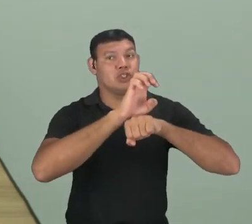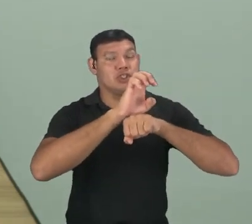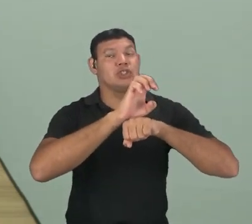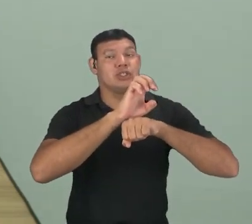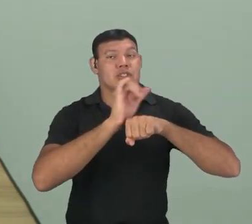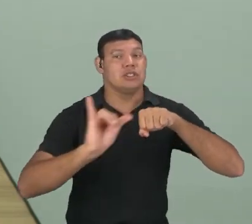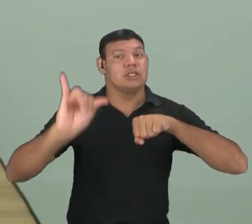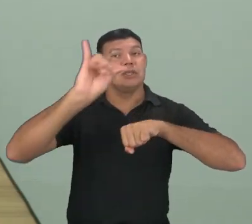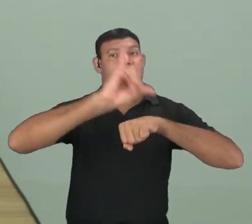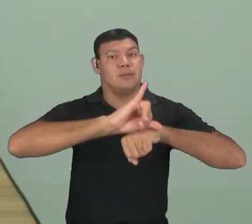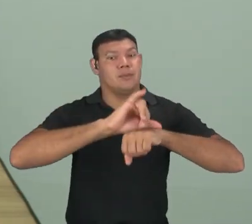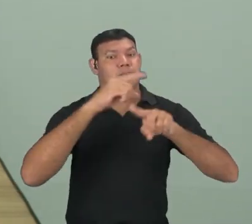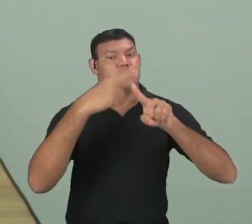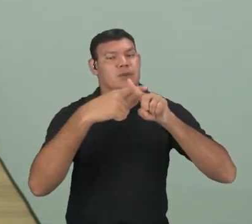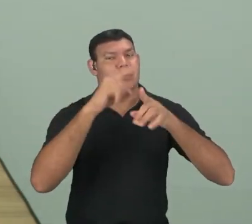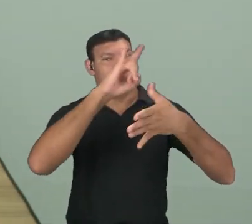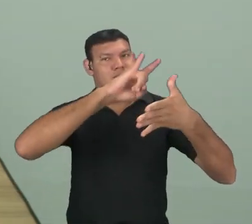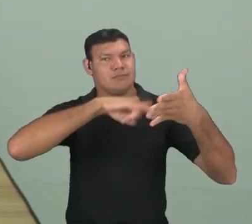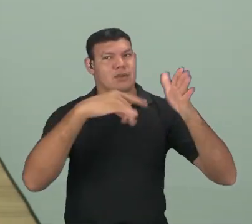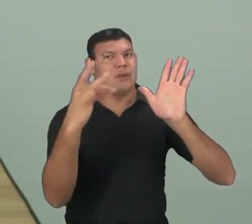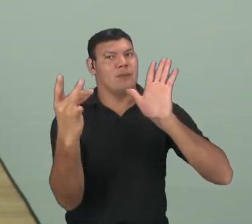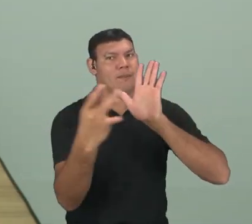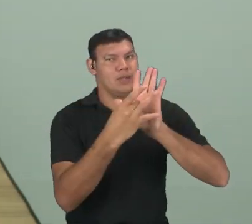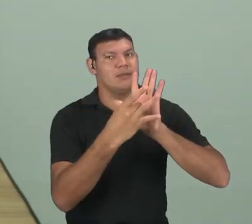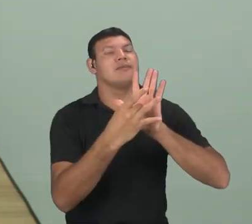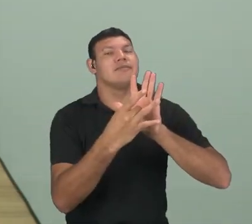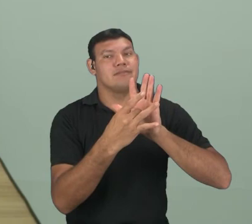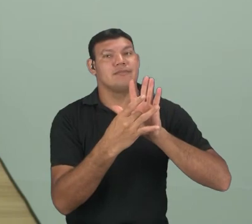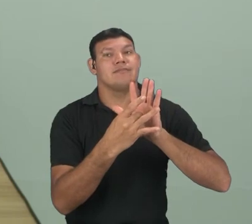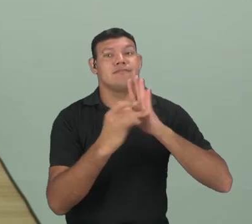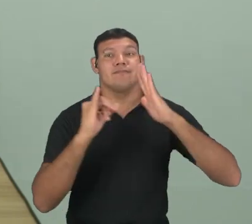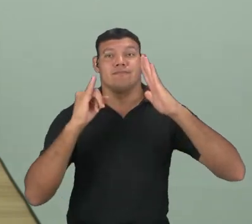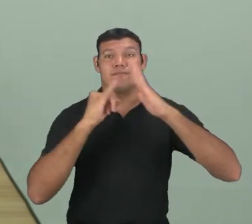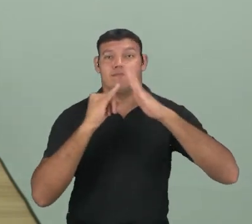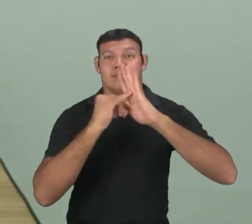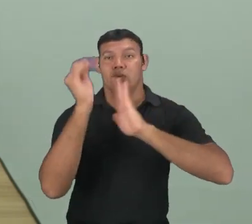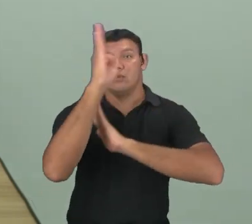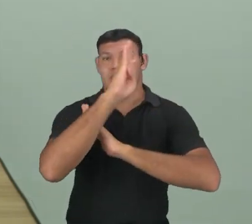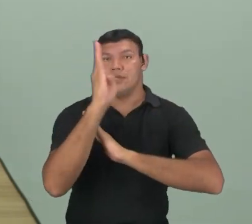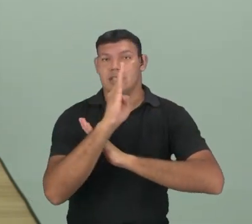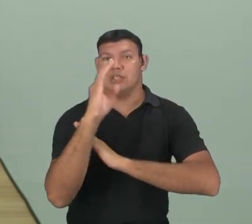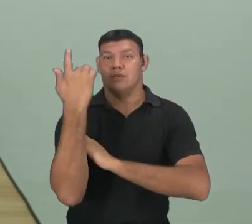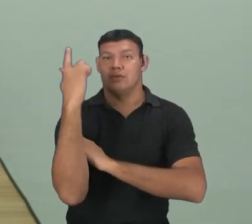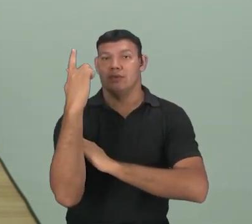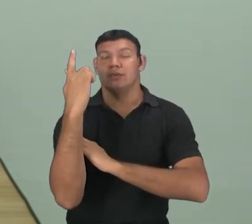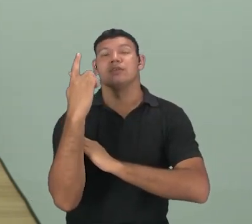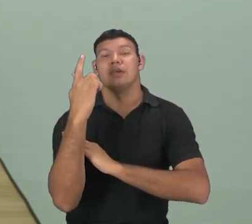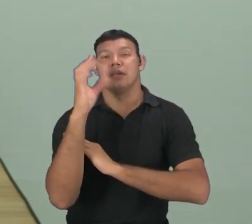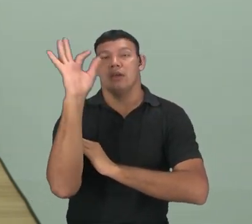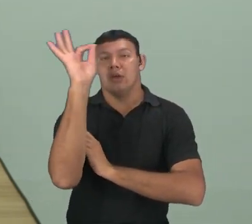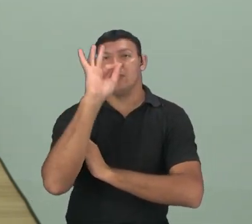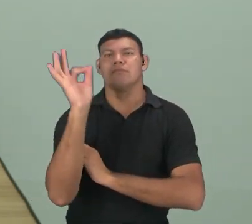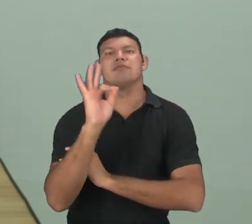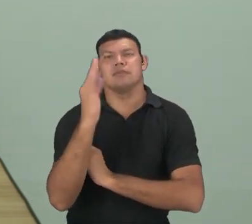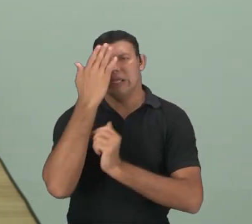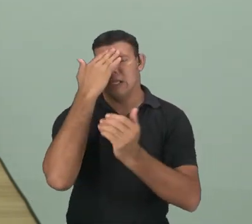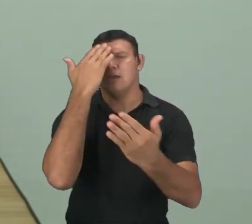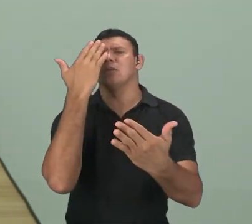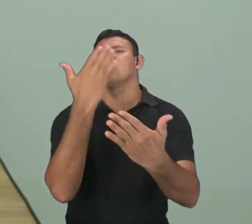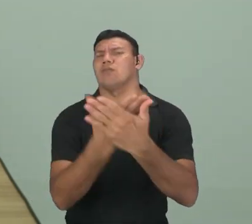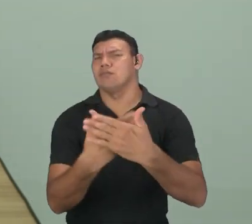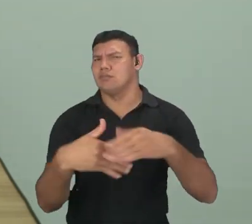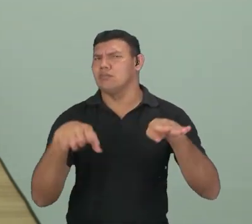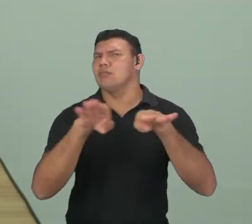dos estados e capitais, porque é algo oficial, um documento oficial. O Instituto, né, o IBGE, é